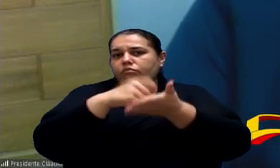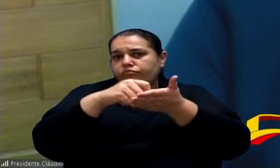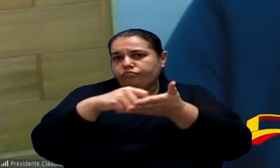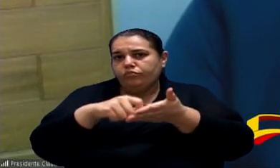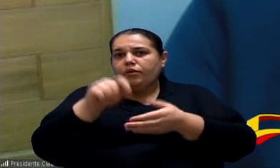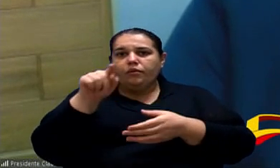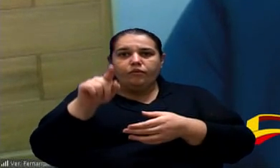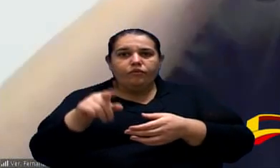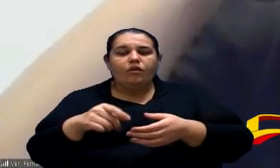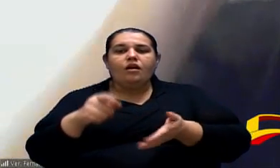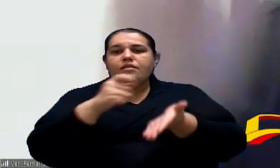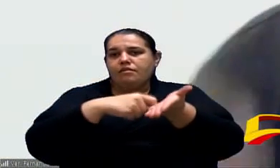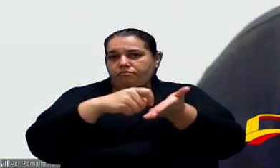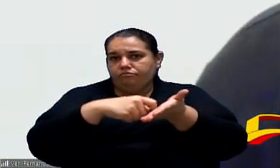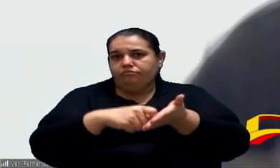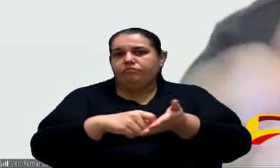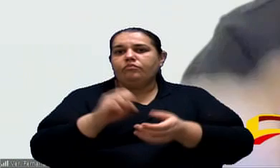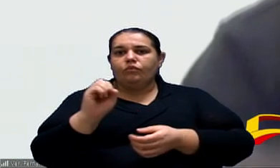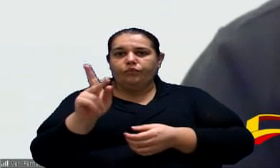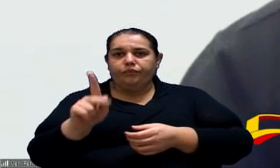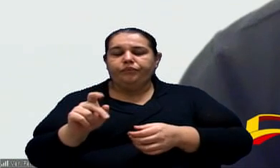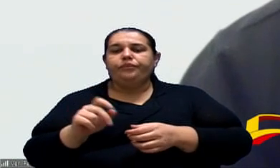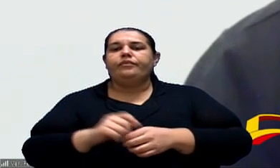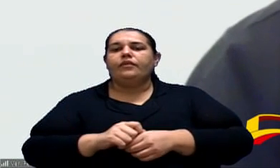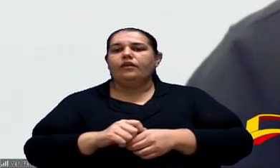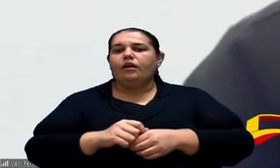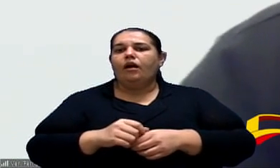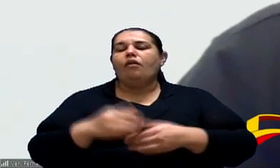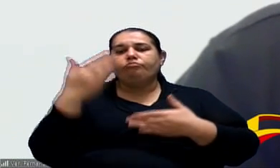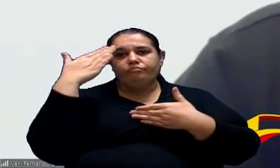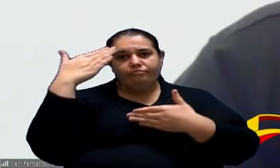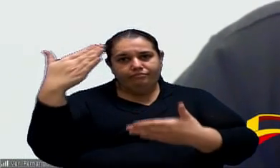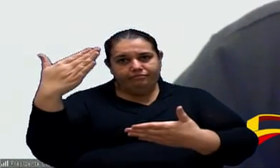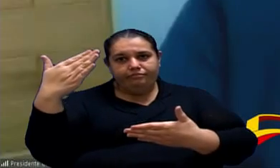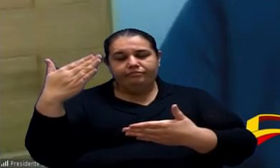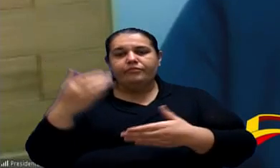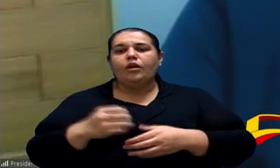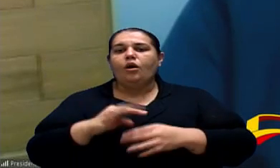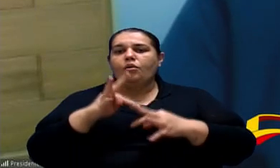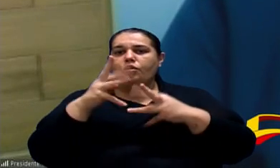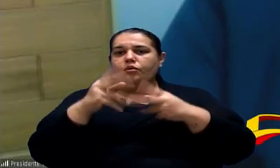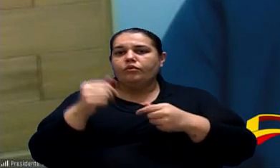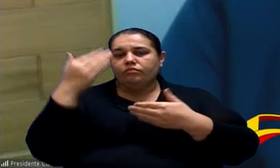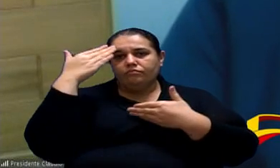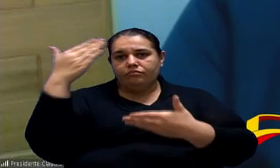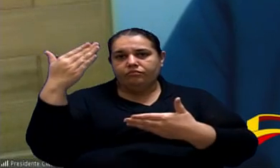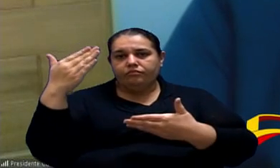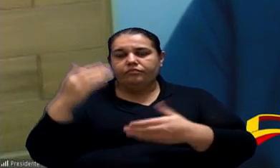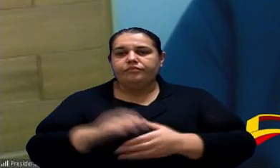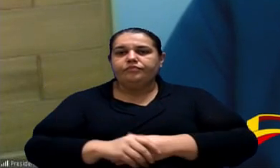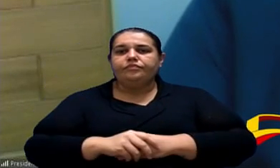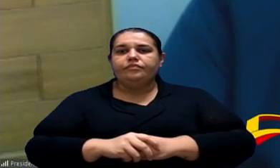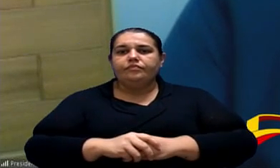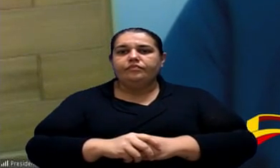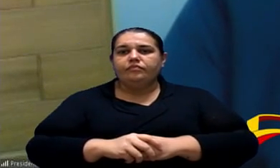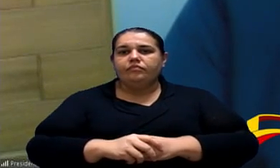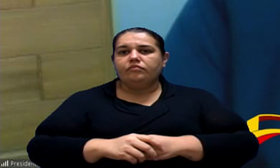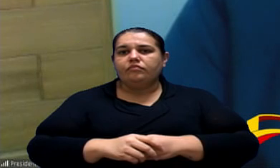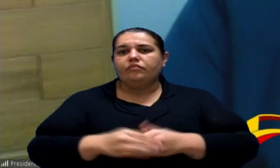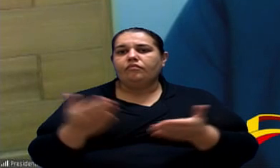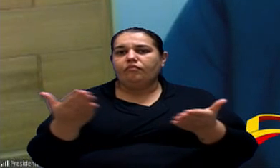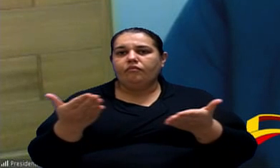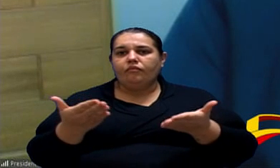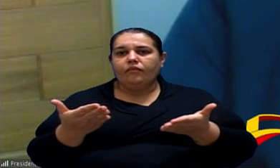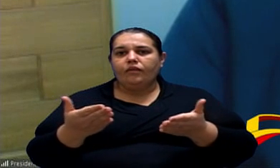de Vossa Excelência. Agradeço a disponibilidade do nosso eficiente jurídico. Tá, obrigado. E aí, enquanto isso, eu vou passar